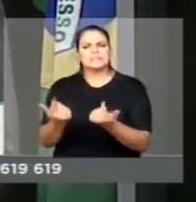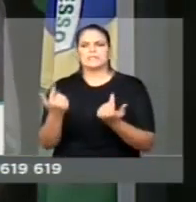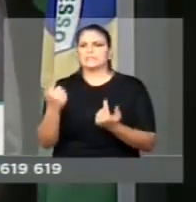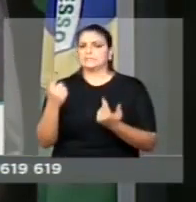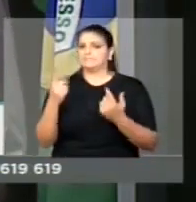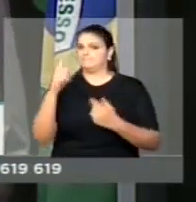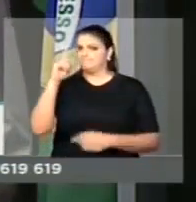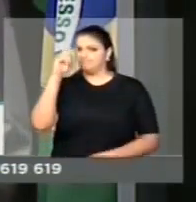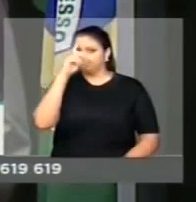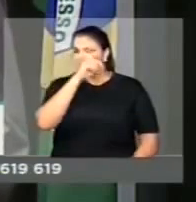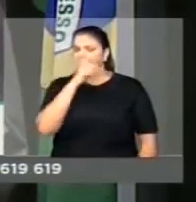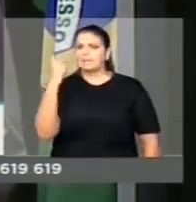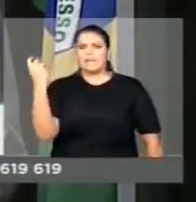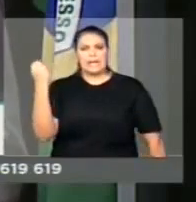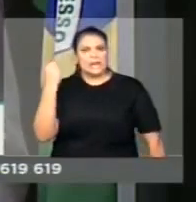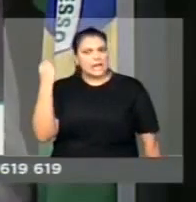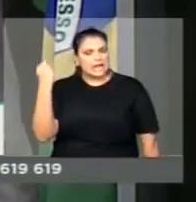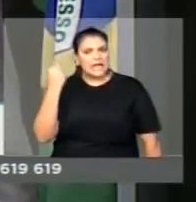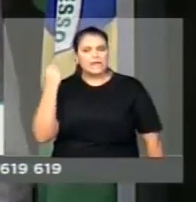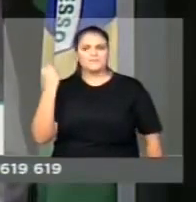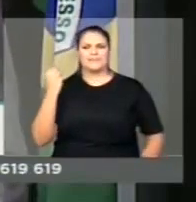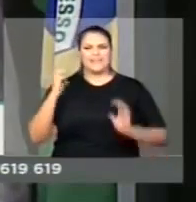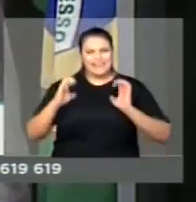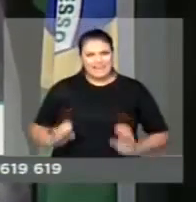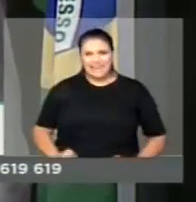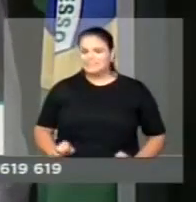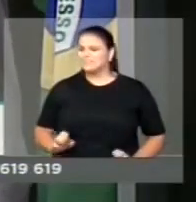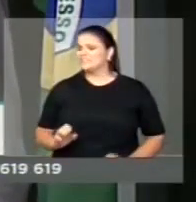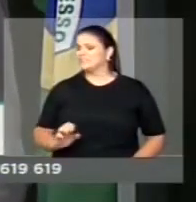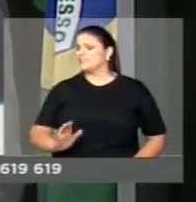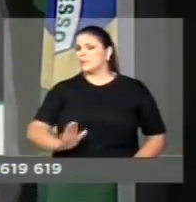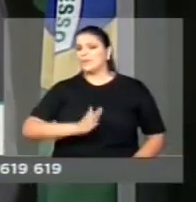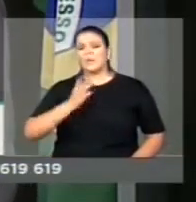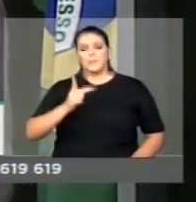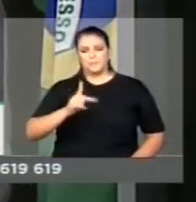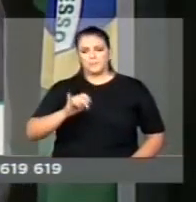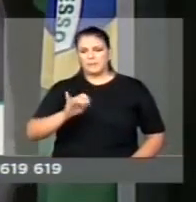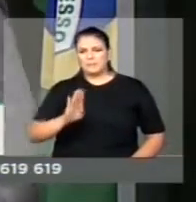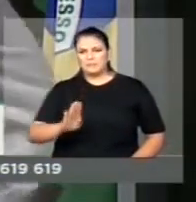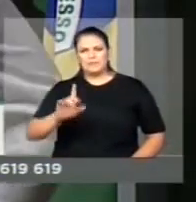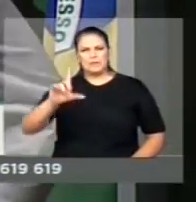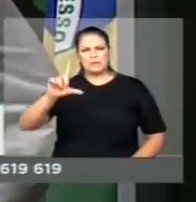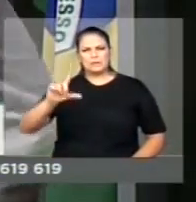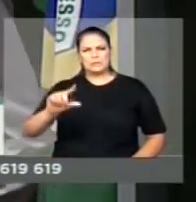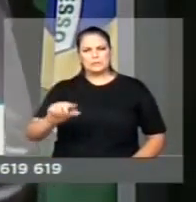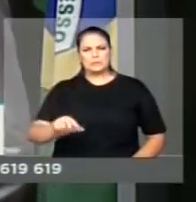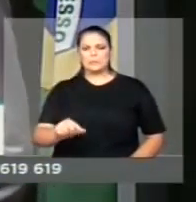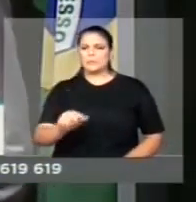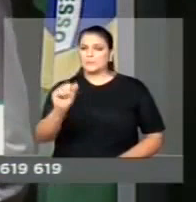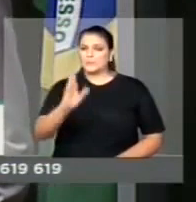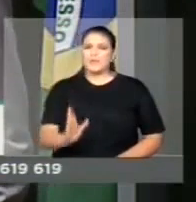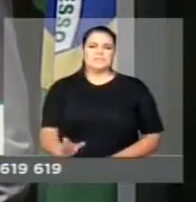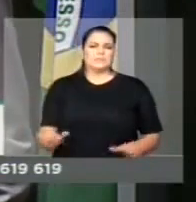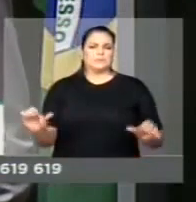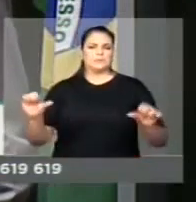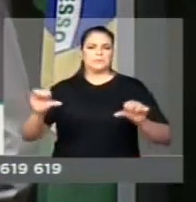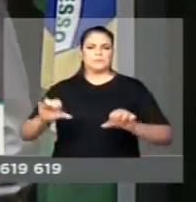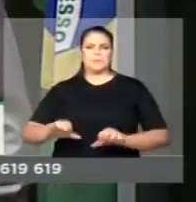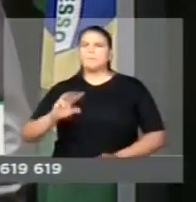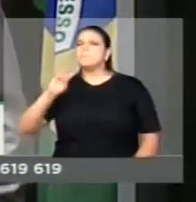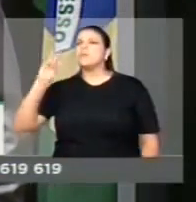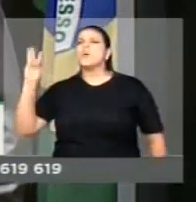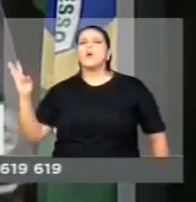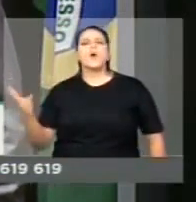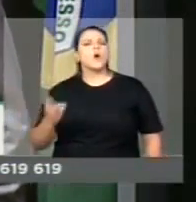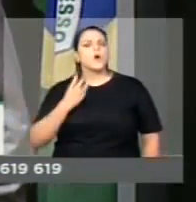gravíssima. O PIB vem encolhendo, o país retrocedeu, milhões de pessoas estão